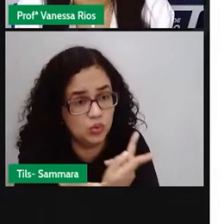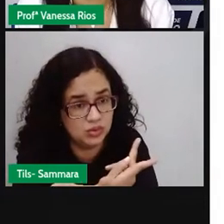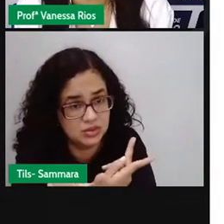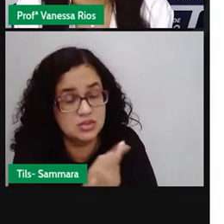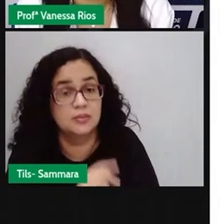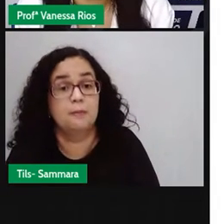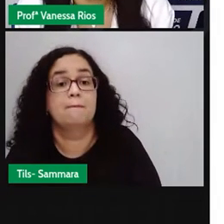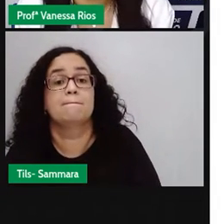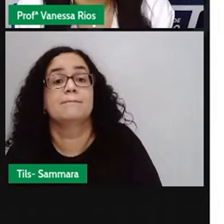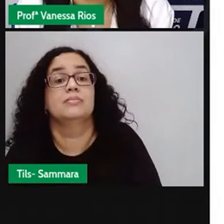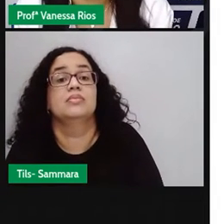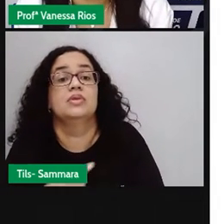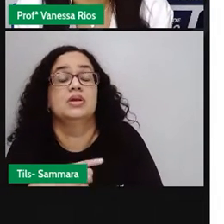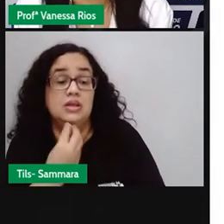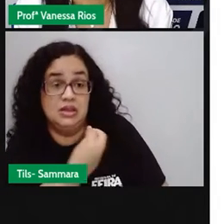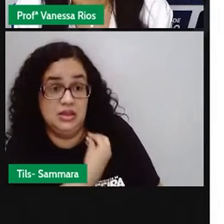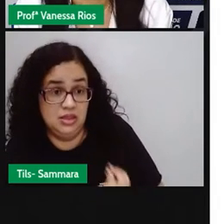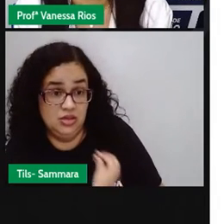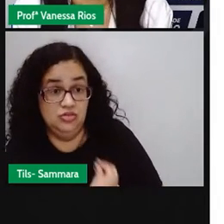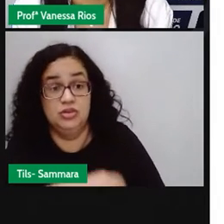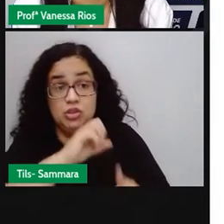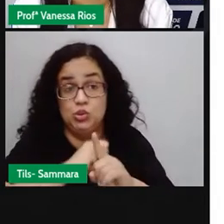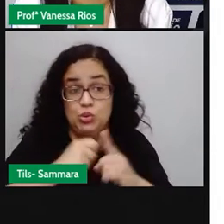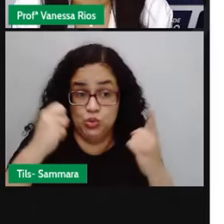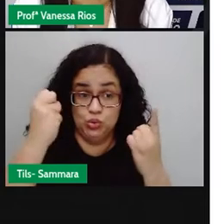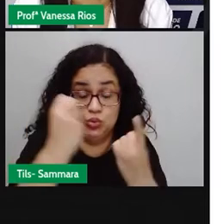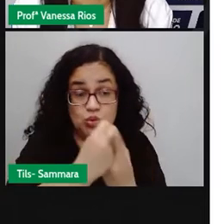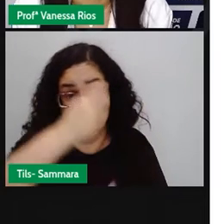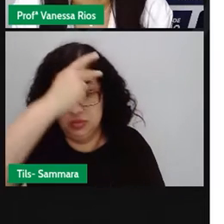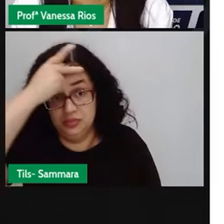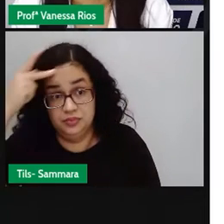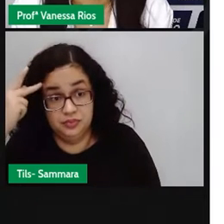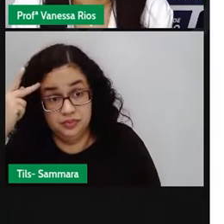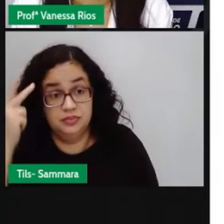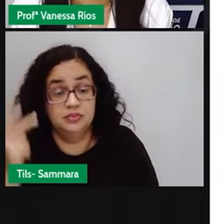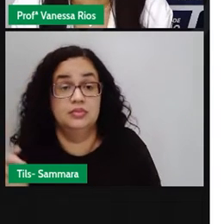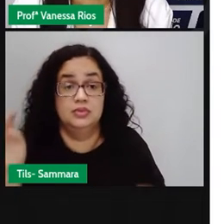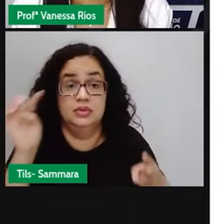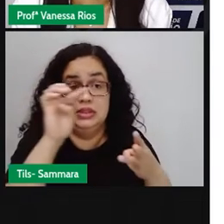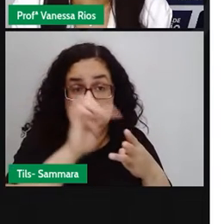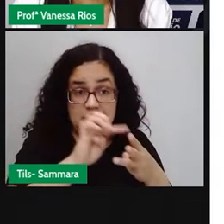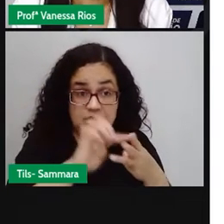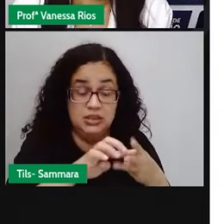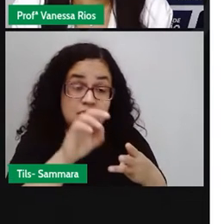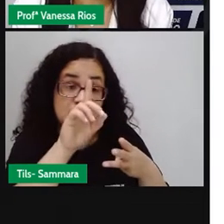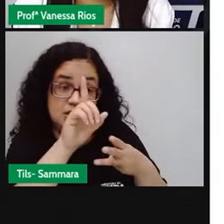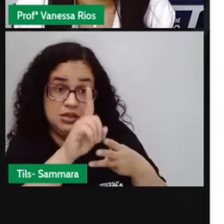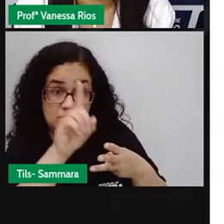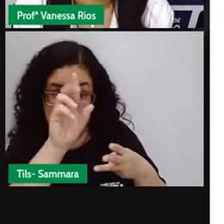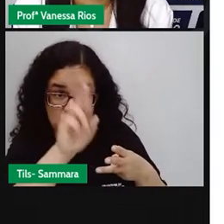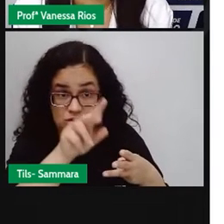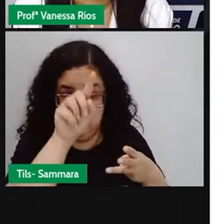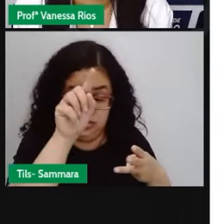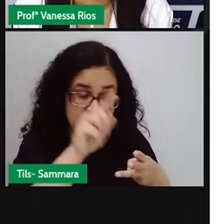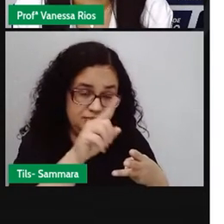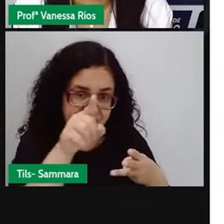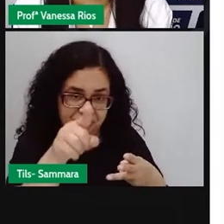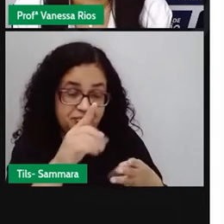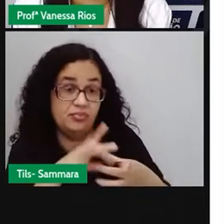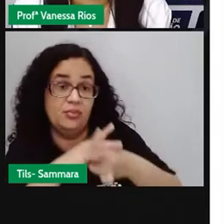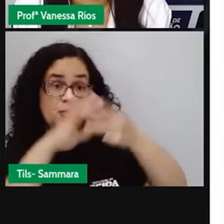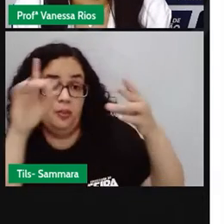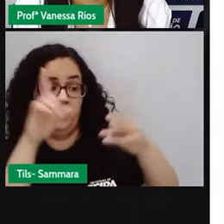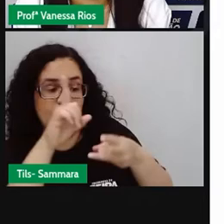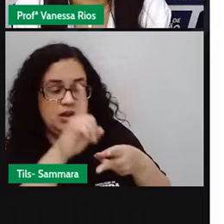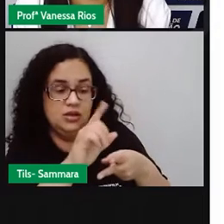e fazendo parte aí da vida social das pessoas. Então, tem ali a democracia direta, que foi exercida